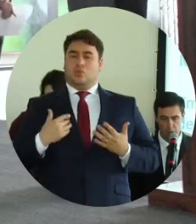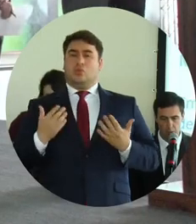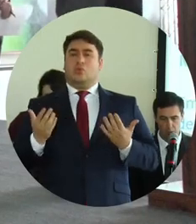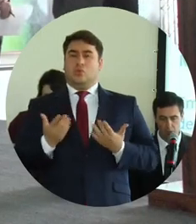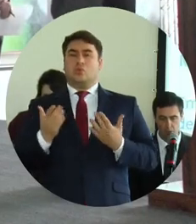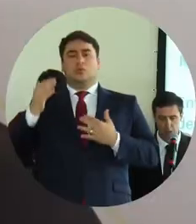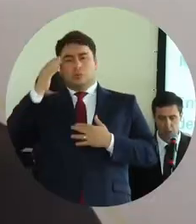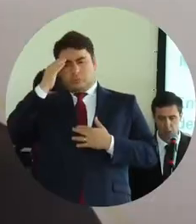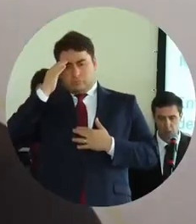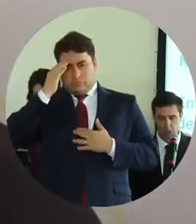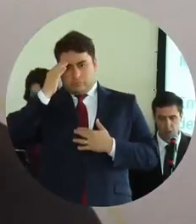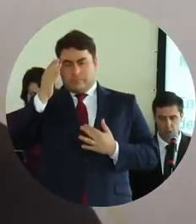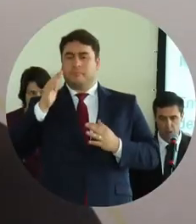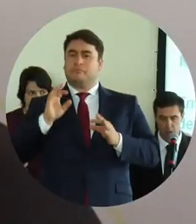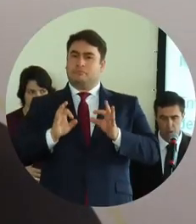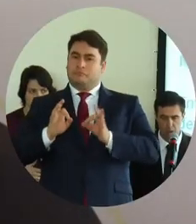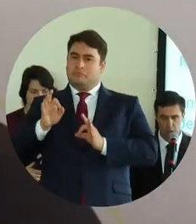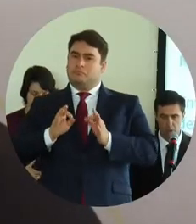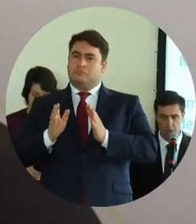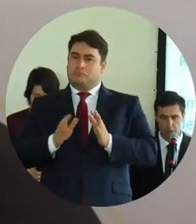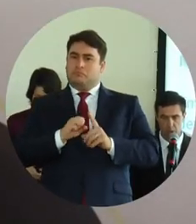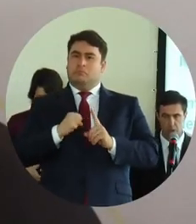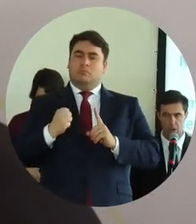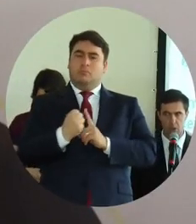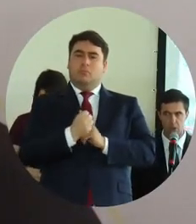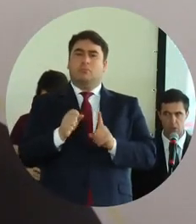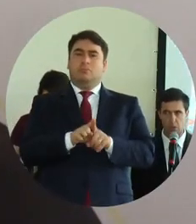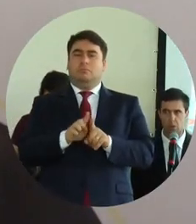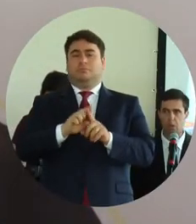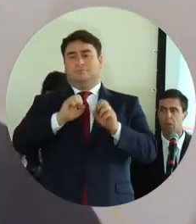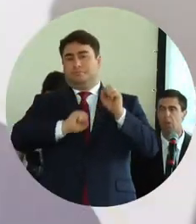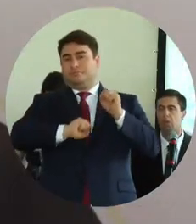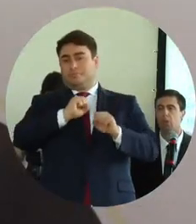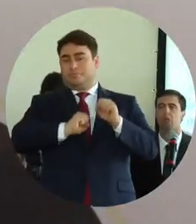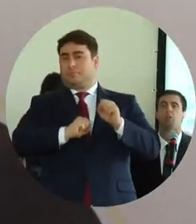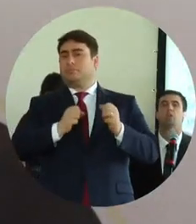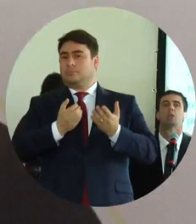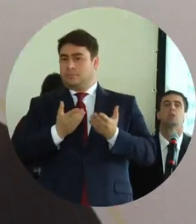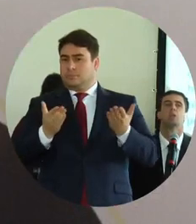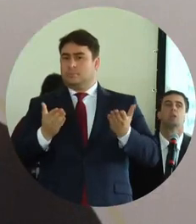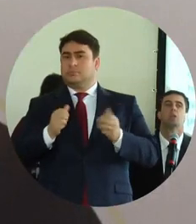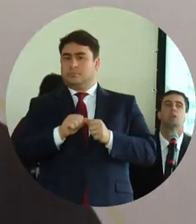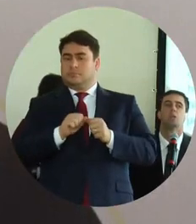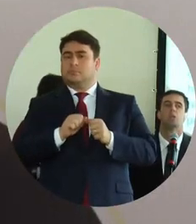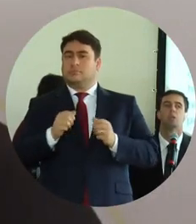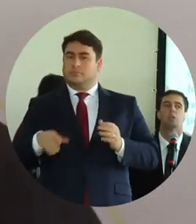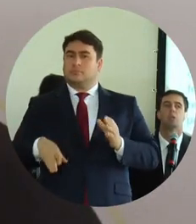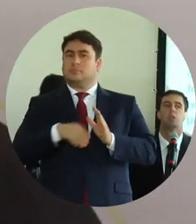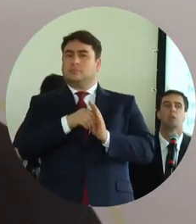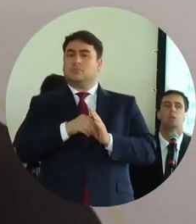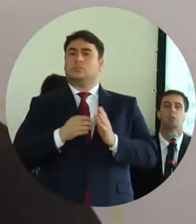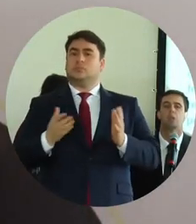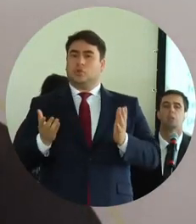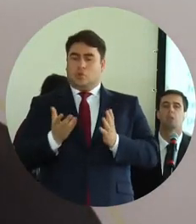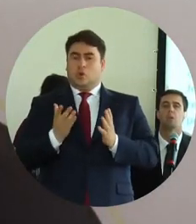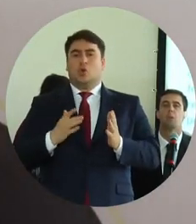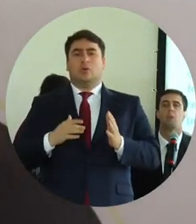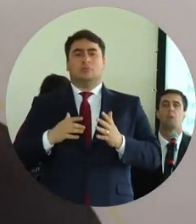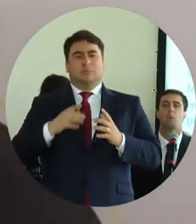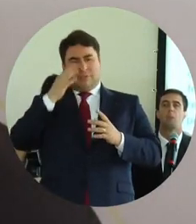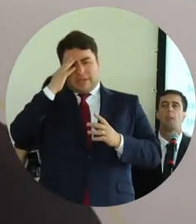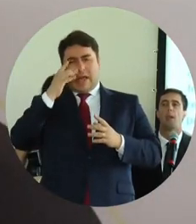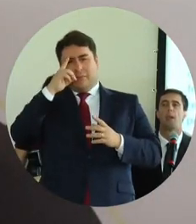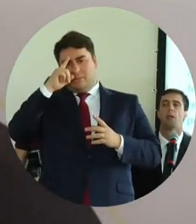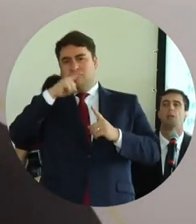o nosso agradecimento às organizações sociais e às empresas que também fazem parte desse grande desafio